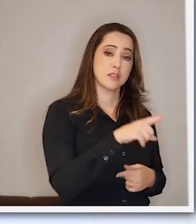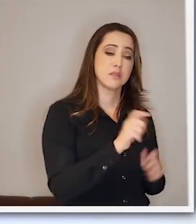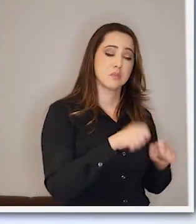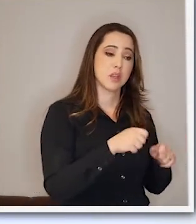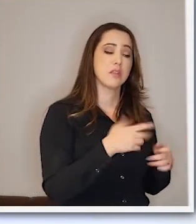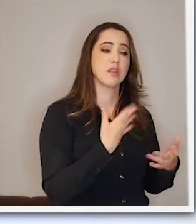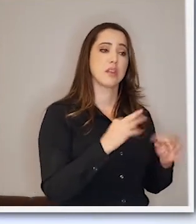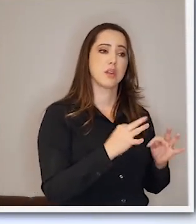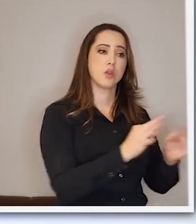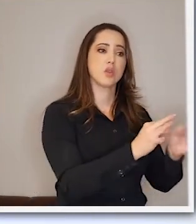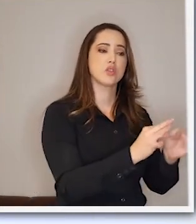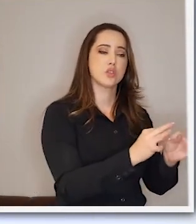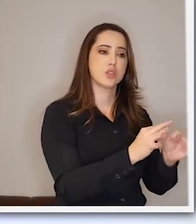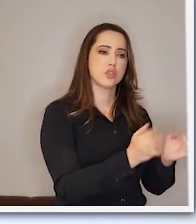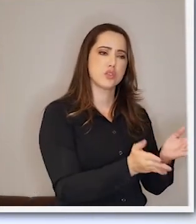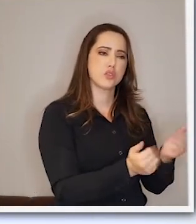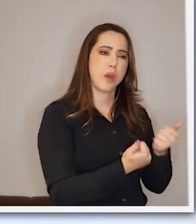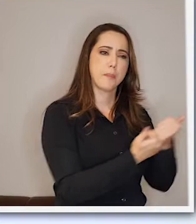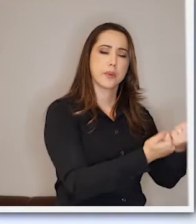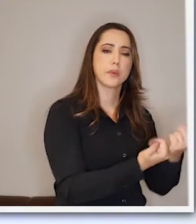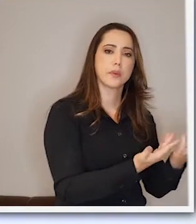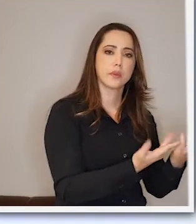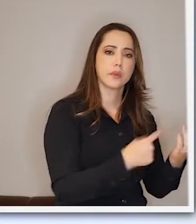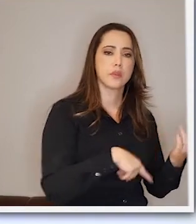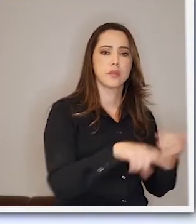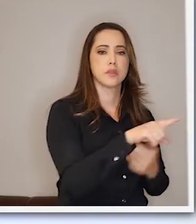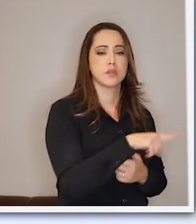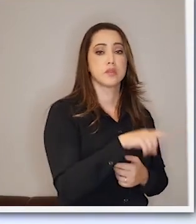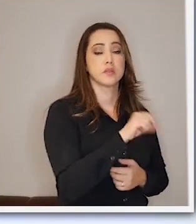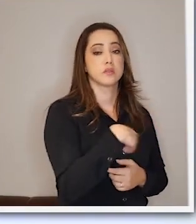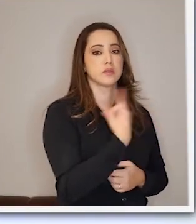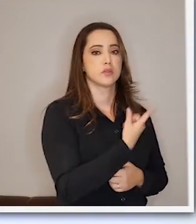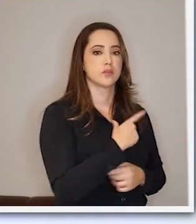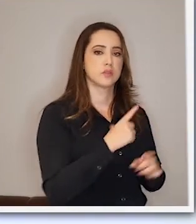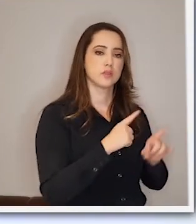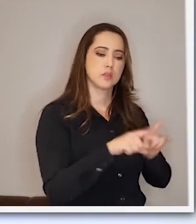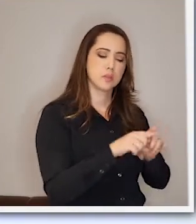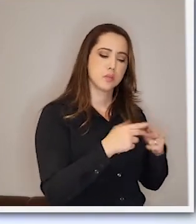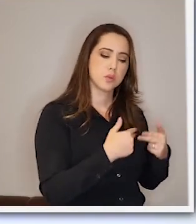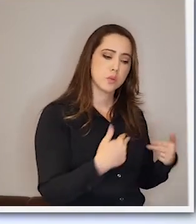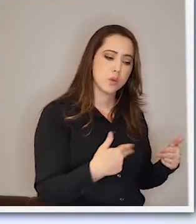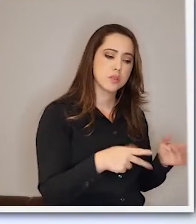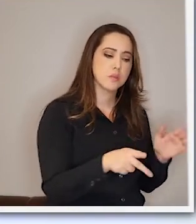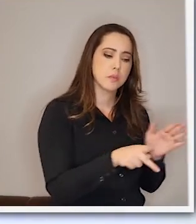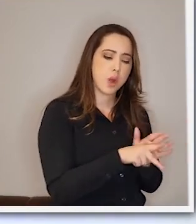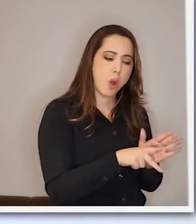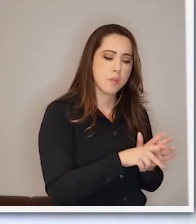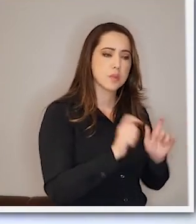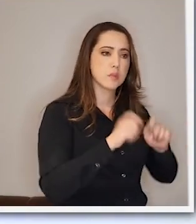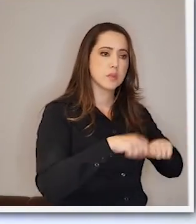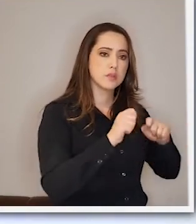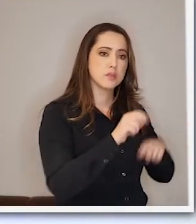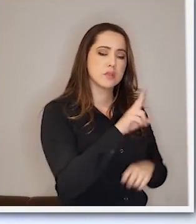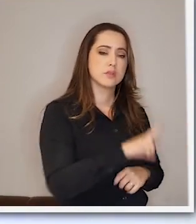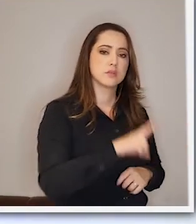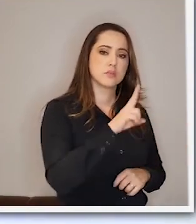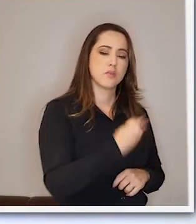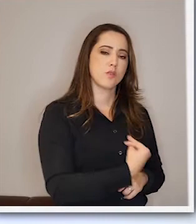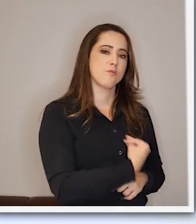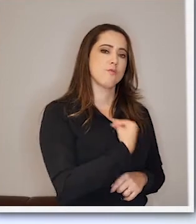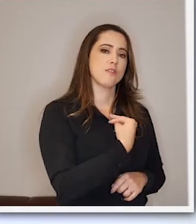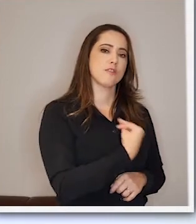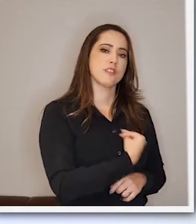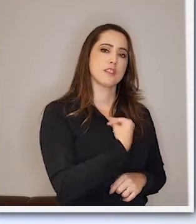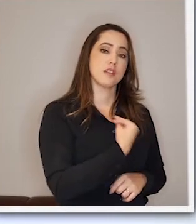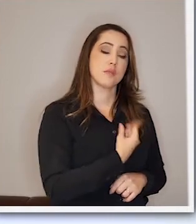e da independência das pessoas com deficiência por causa das tecnologias assistivas. Que temos aí um